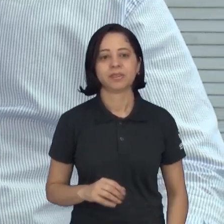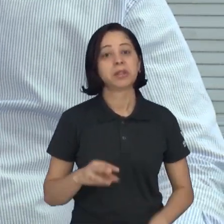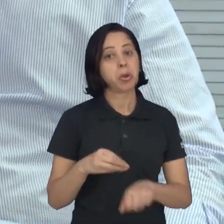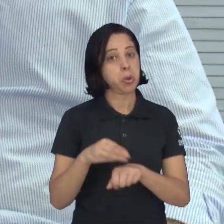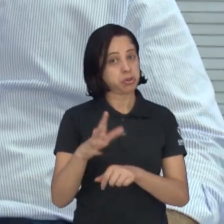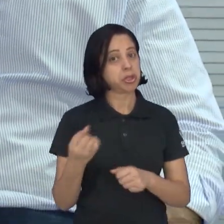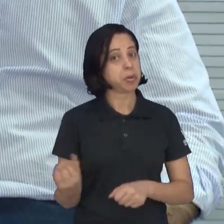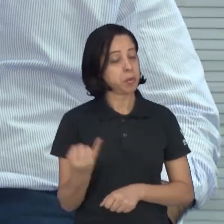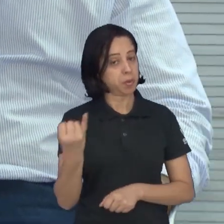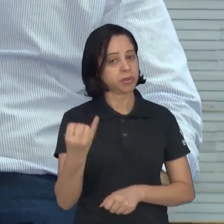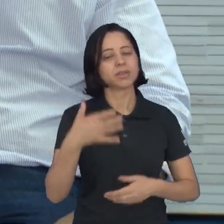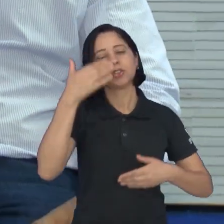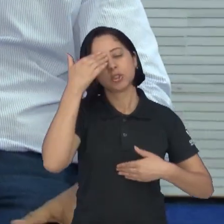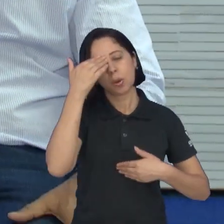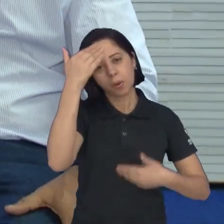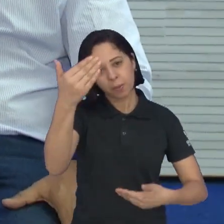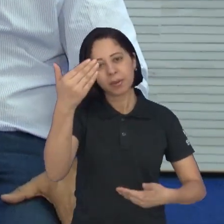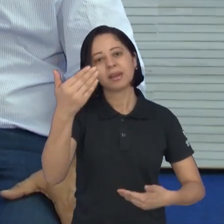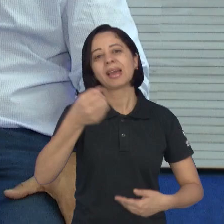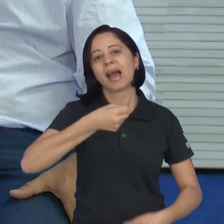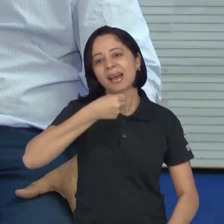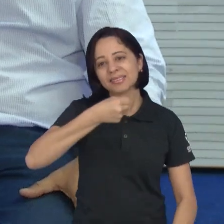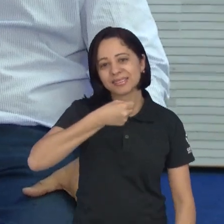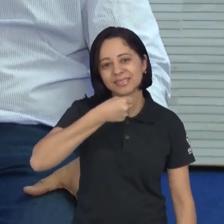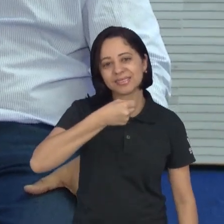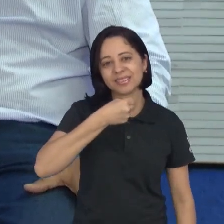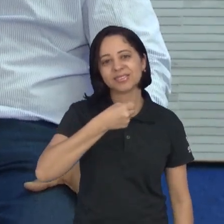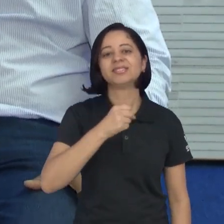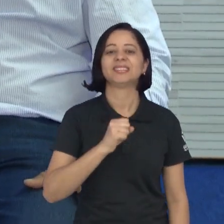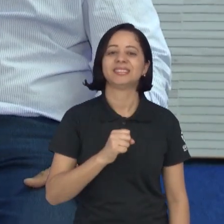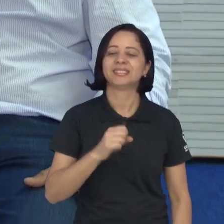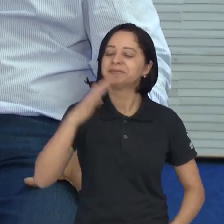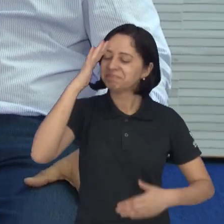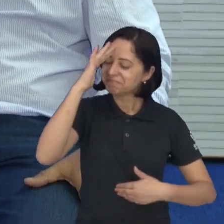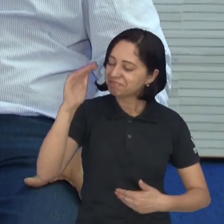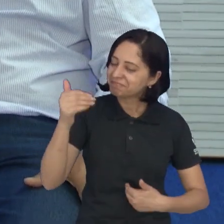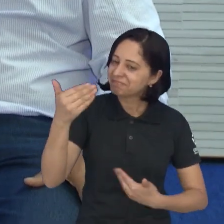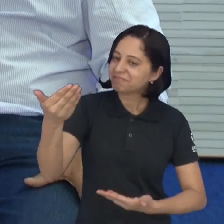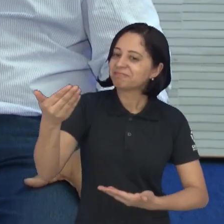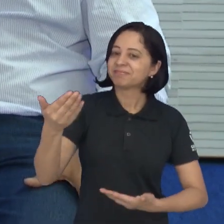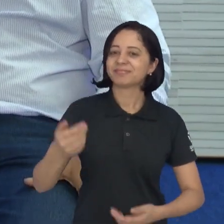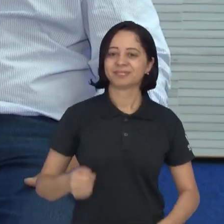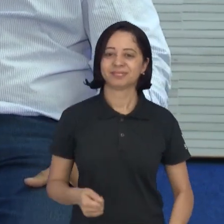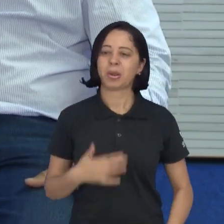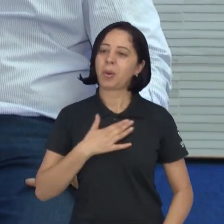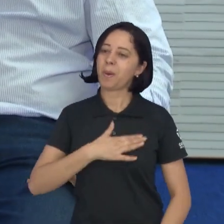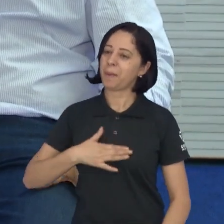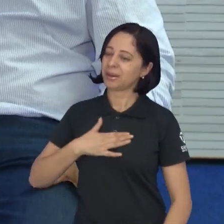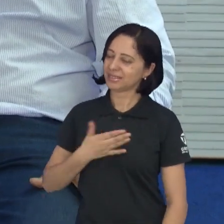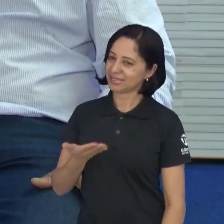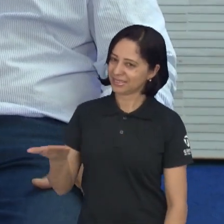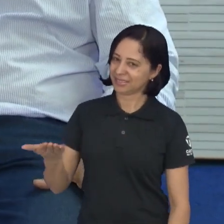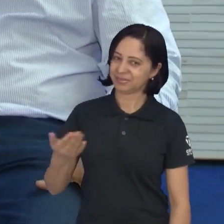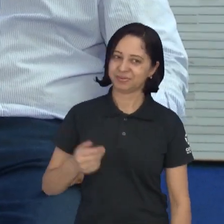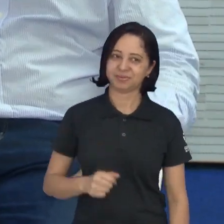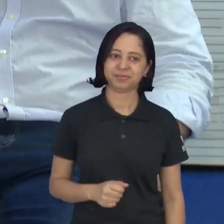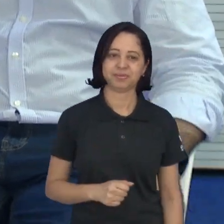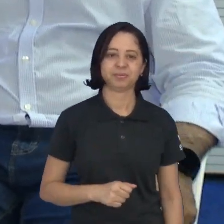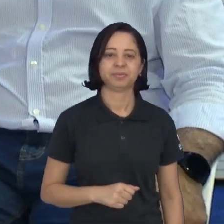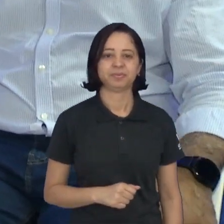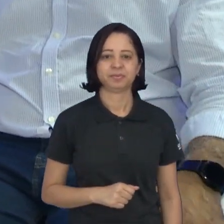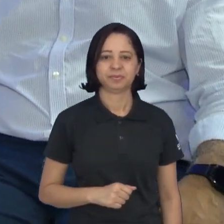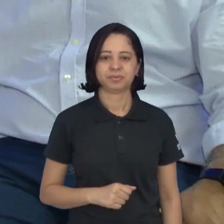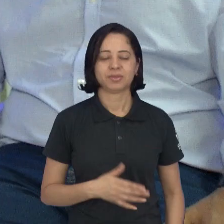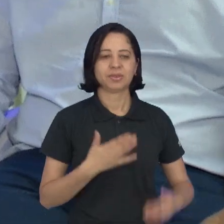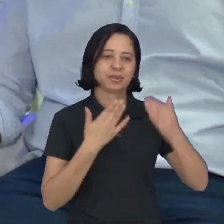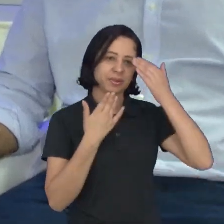Guaraci, muito obrigada por ter participado com a gente. Foi uma honra ter recebido você aqui. O prazer é todo meu. Conte comigo. Tá certo,